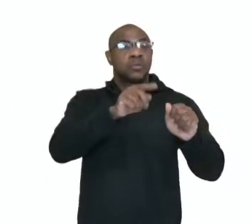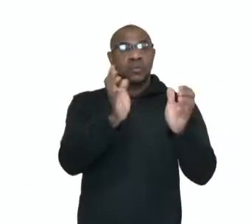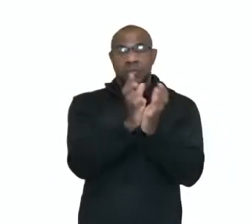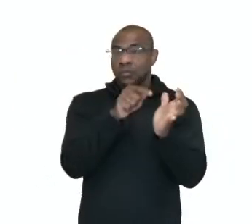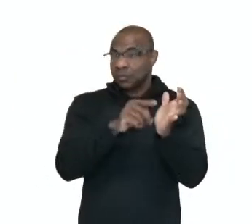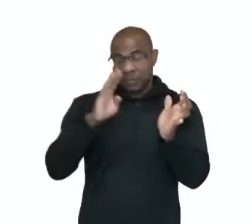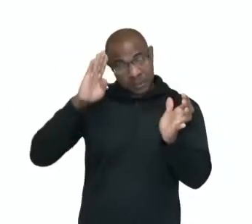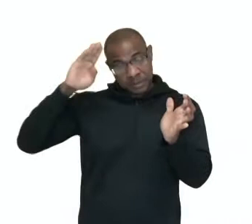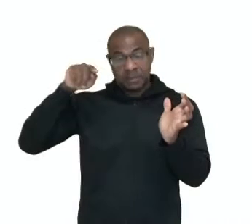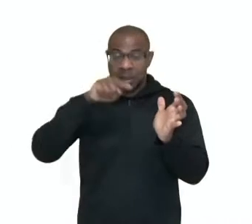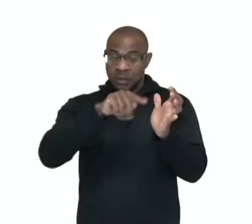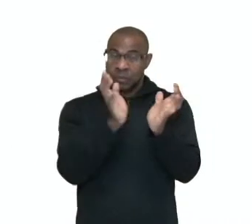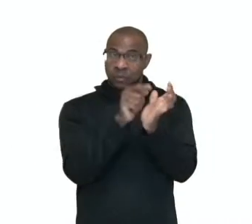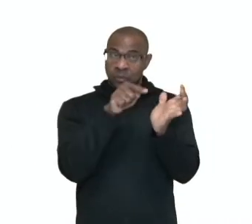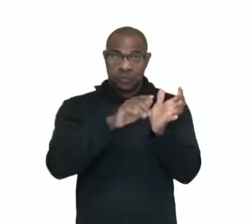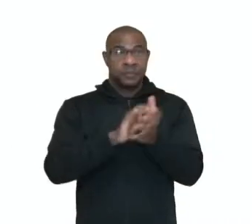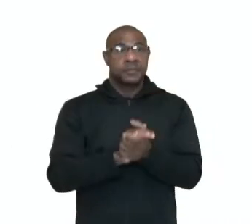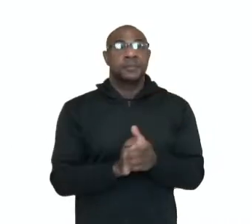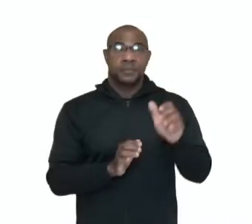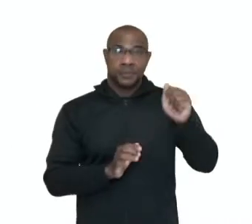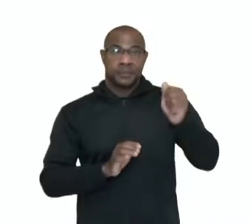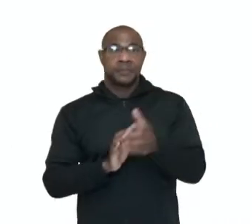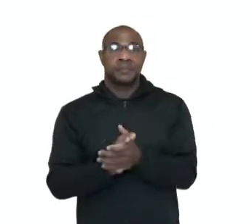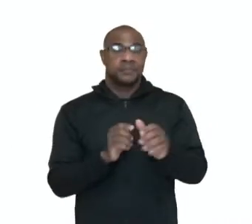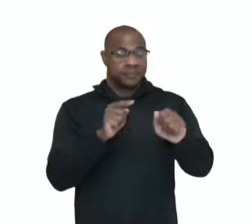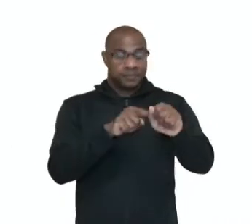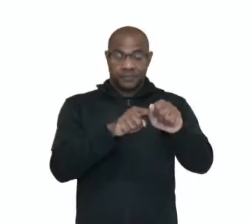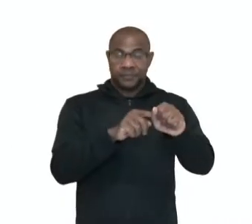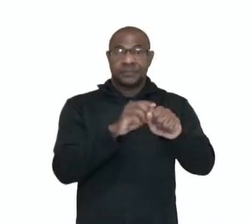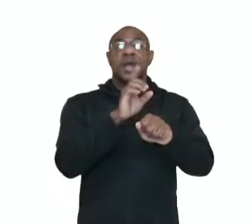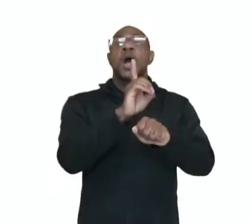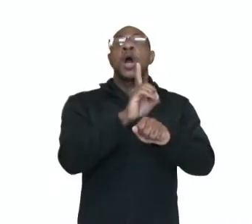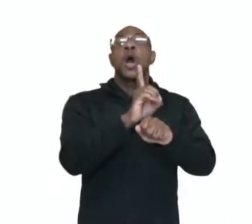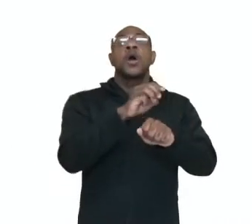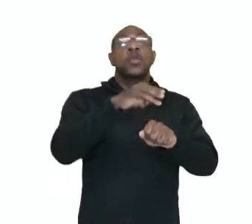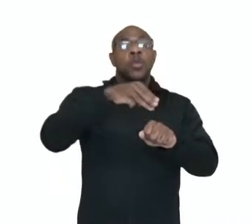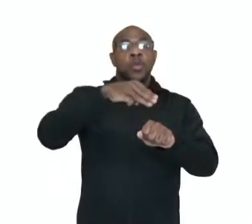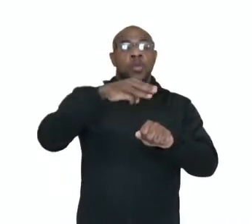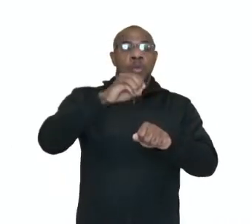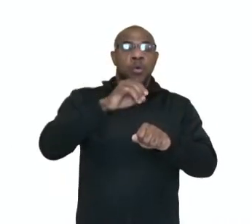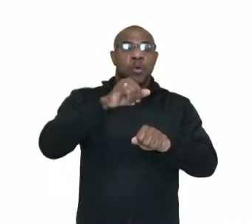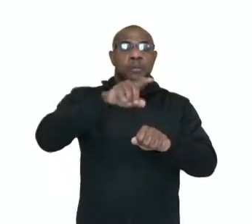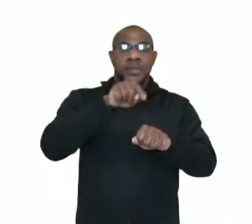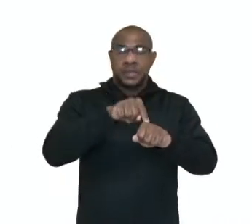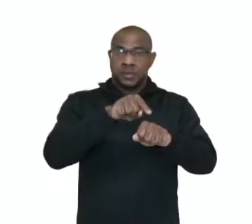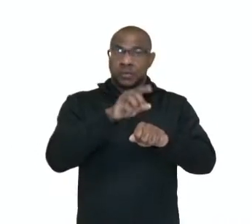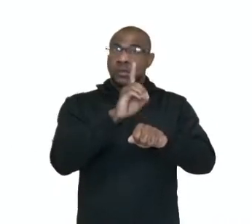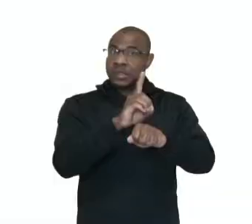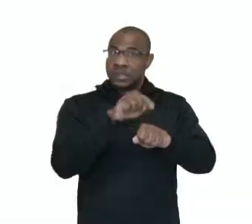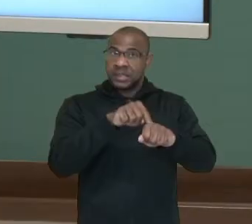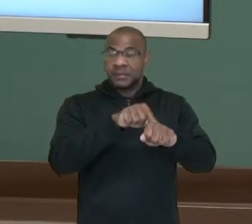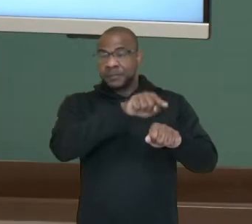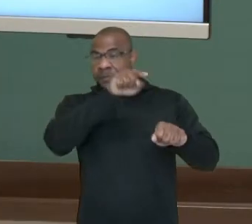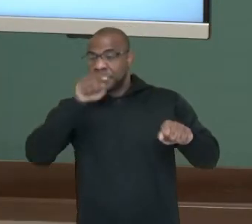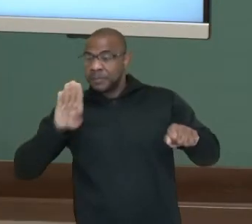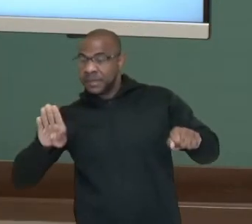A. O conjunto A é chamado de domínio da função e no conjunto B encontramos os valores da